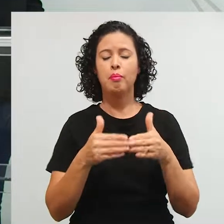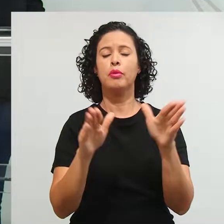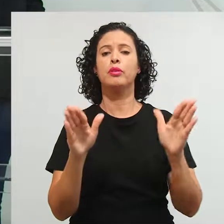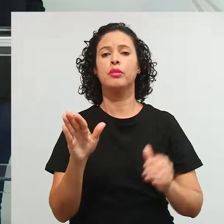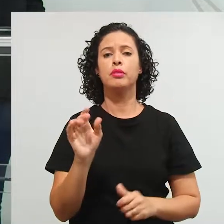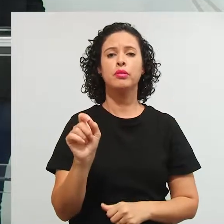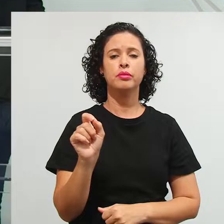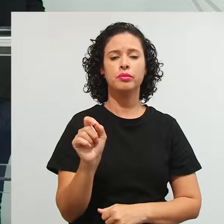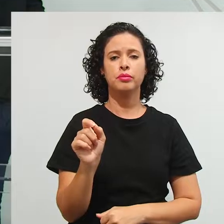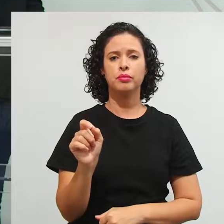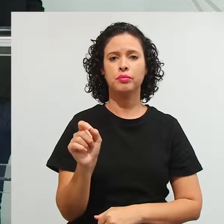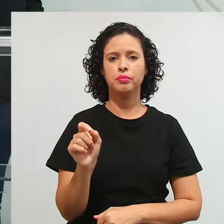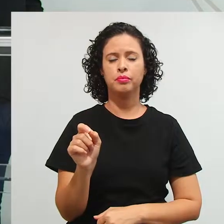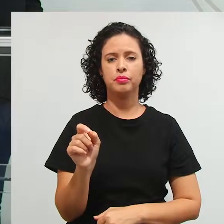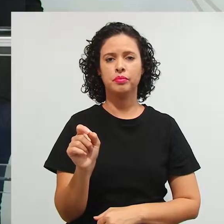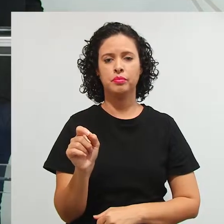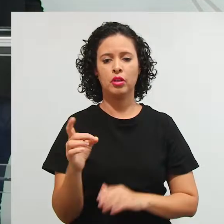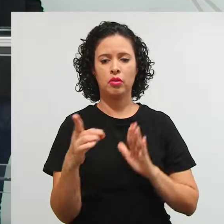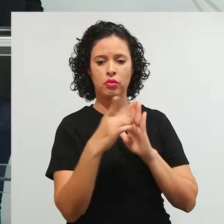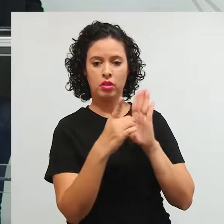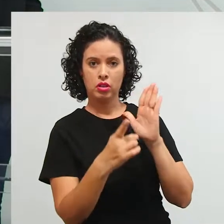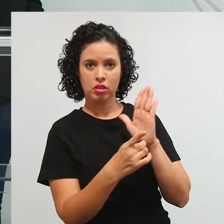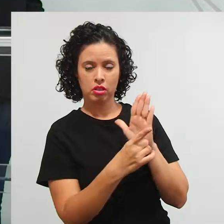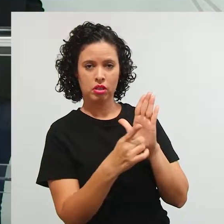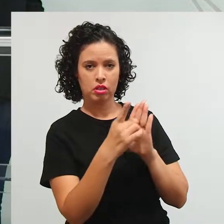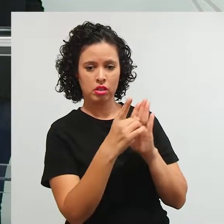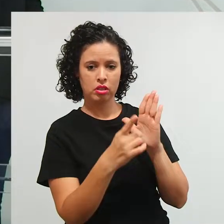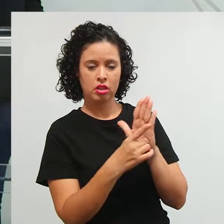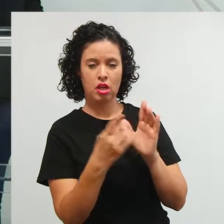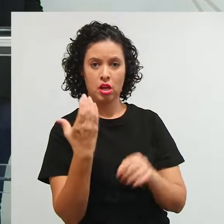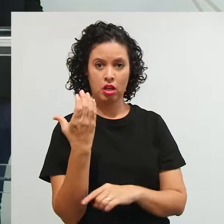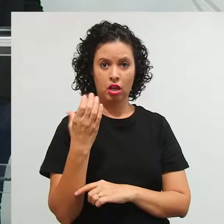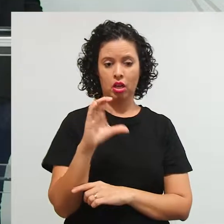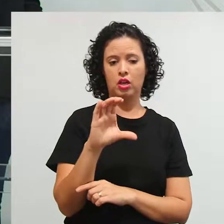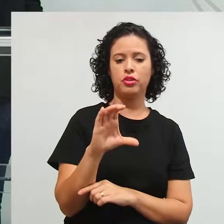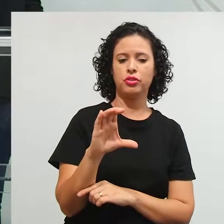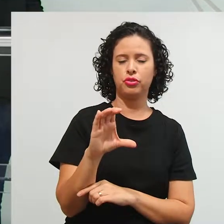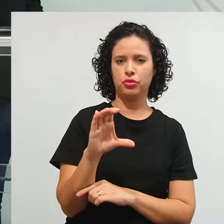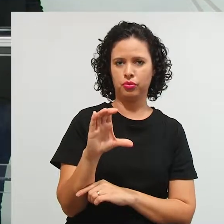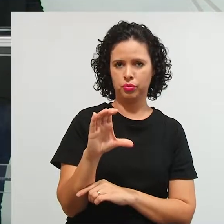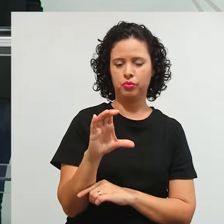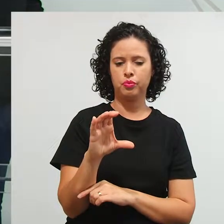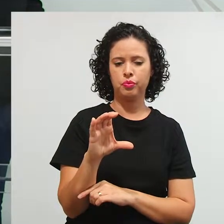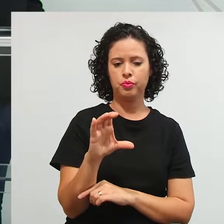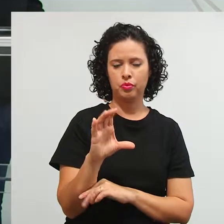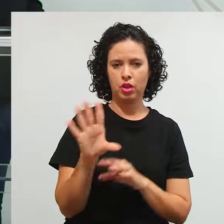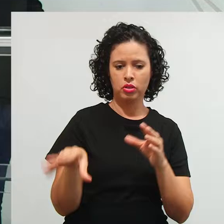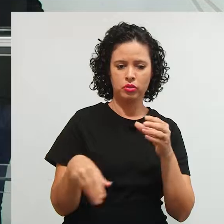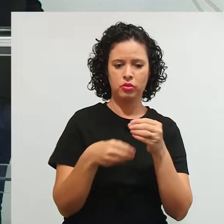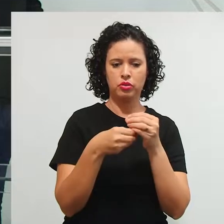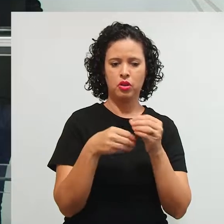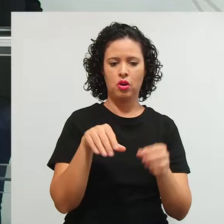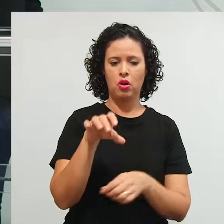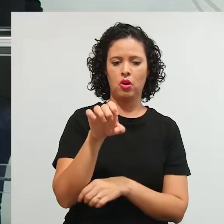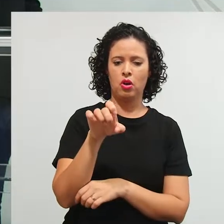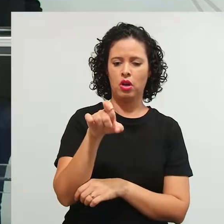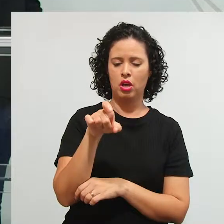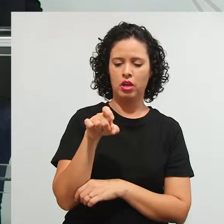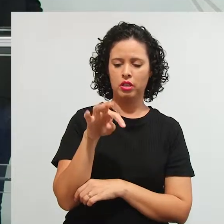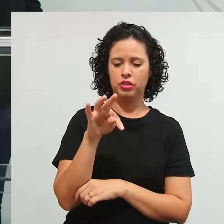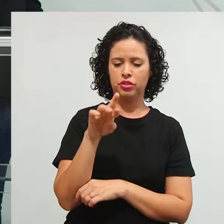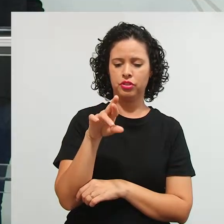quê? Um decreto por crédito extraordinário, se ele não tem lá previsto no